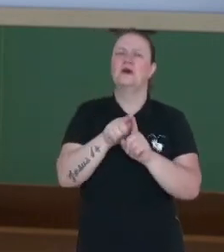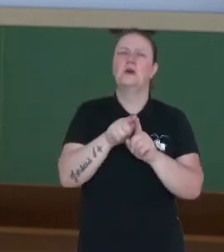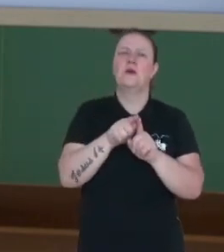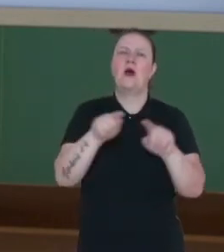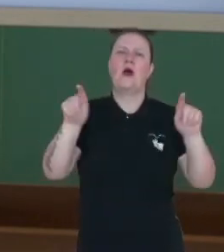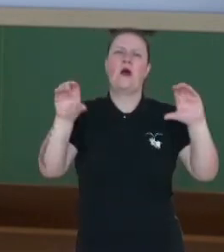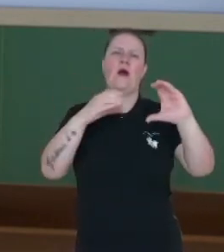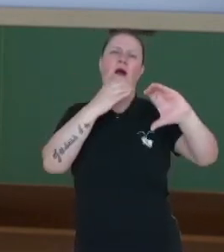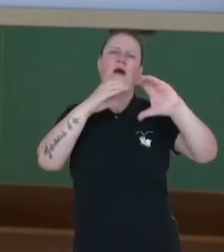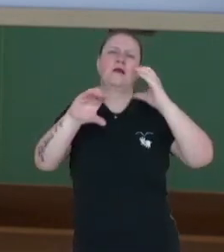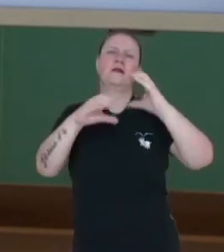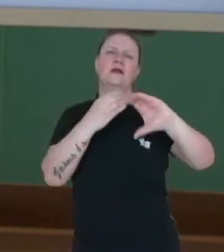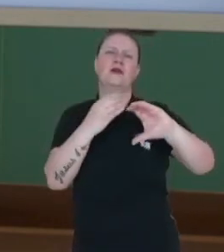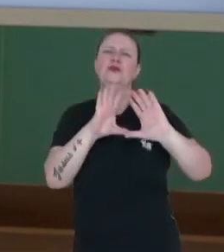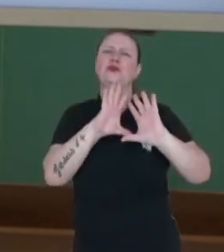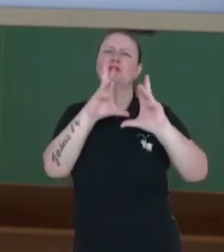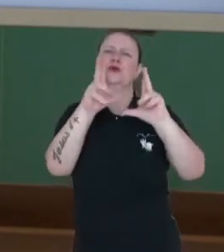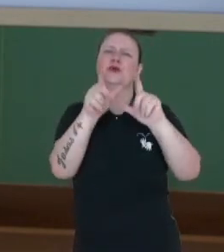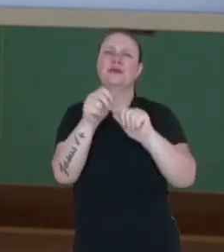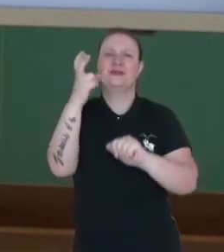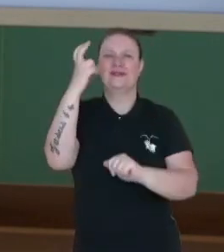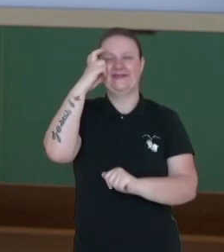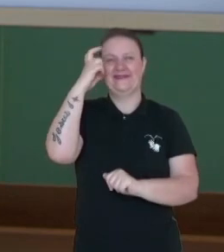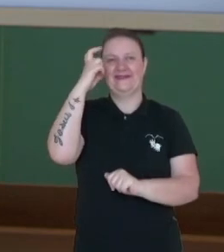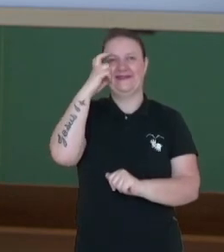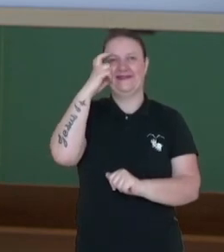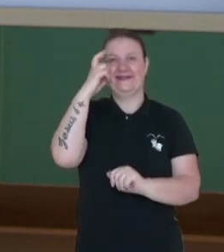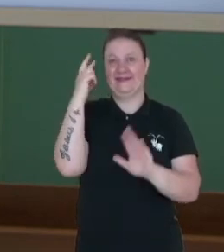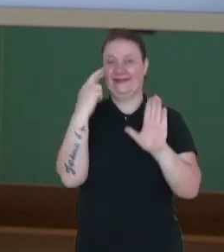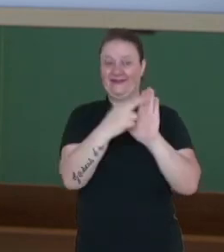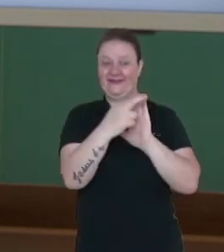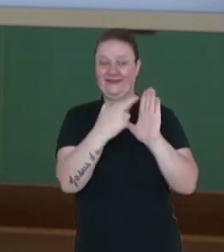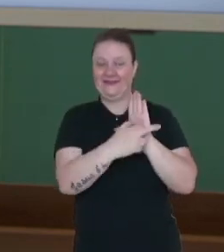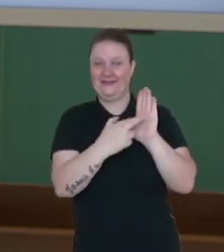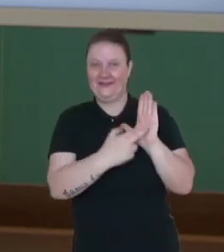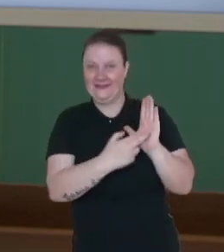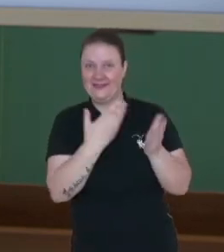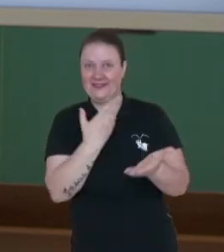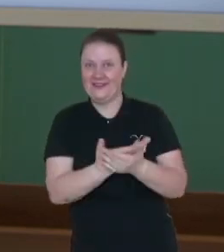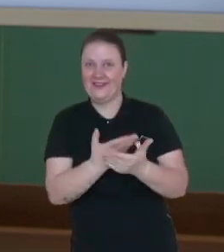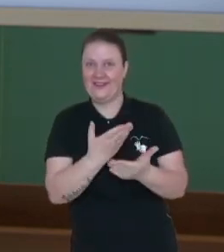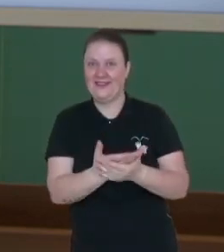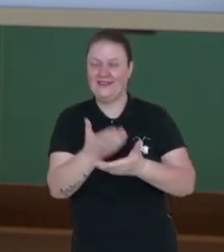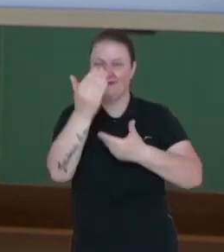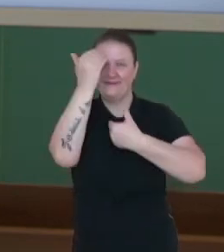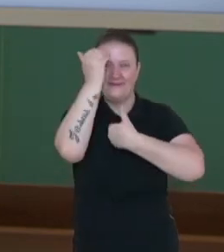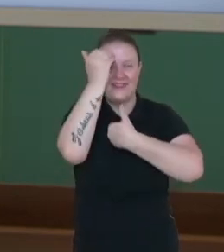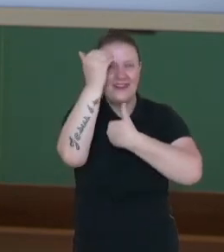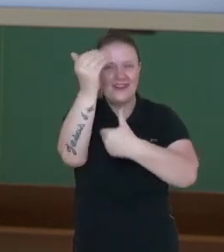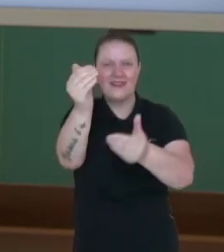nosso modo de falar. Beleza? Aqui as nossas referências de aula. Agradeço a